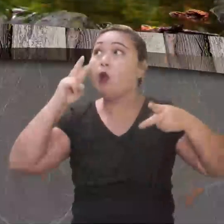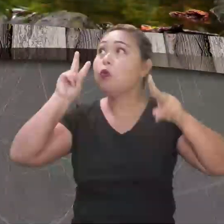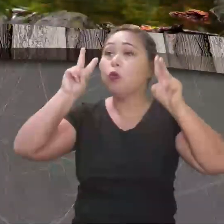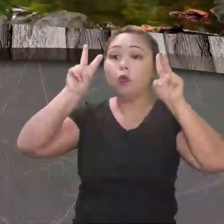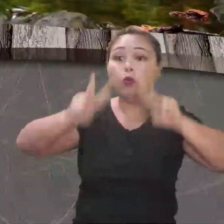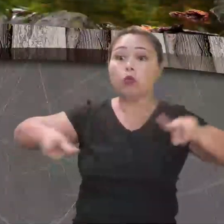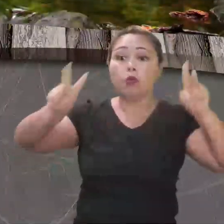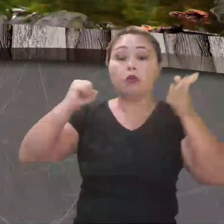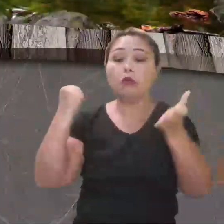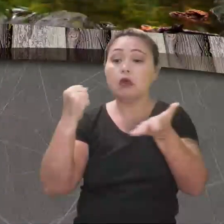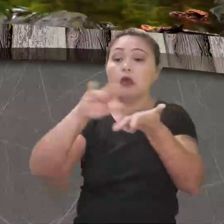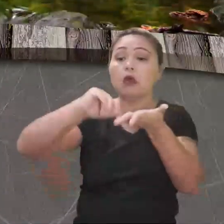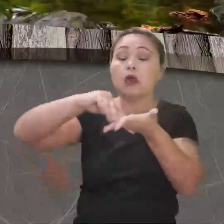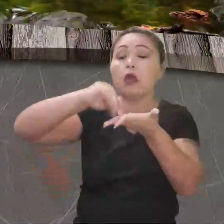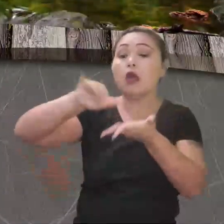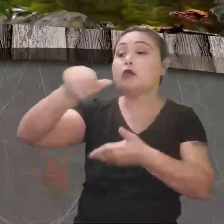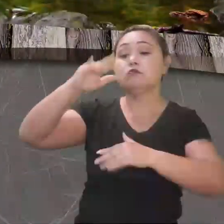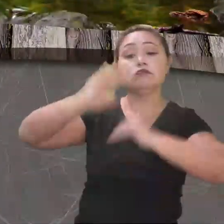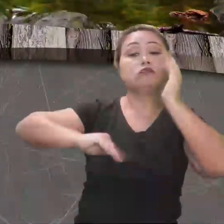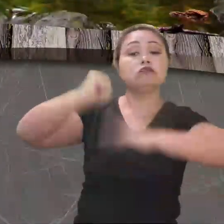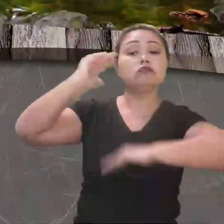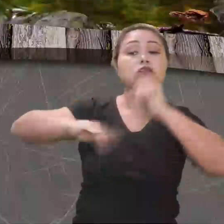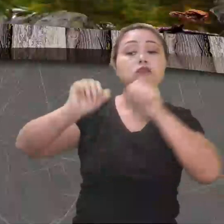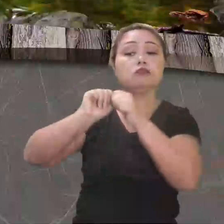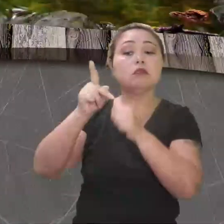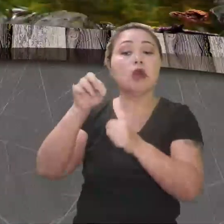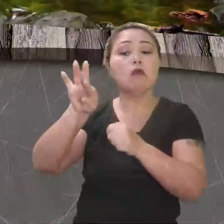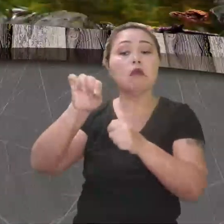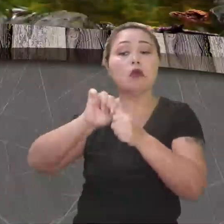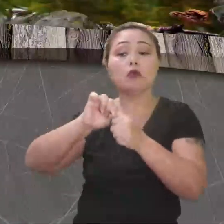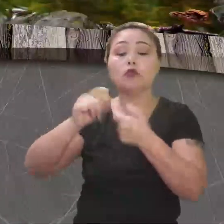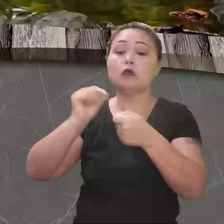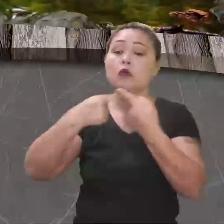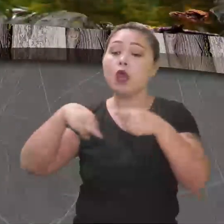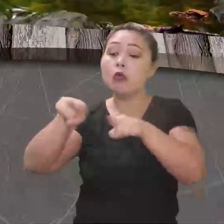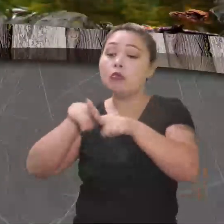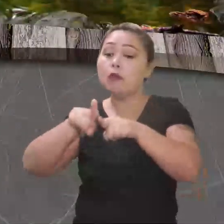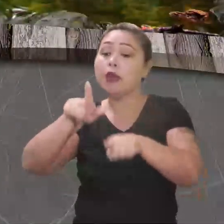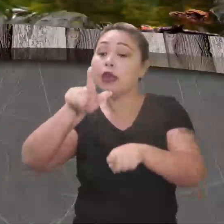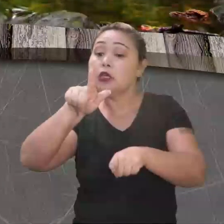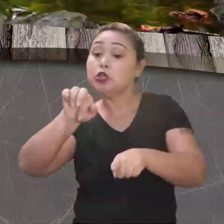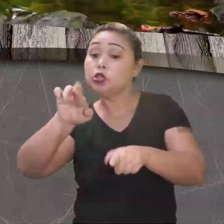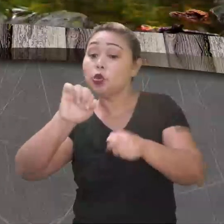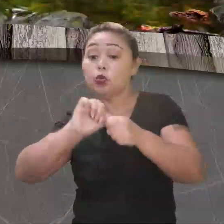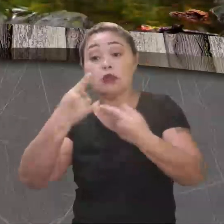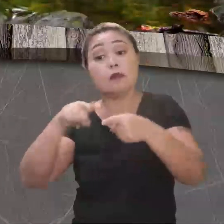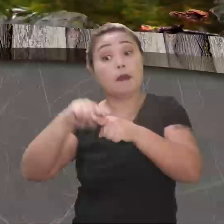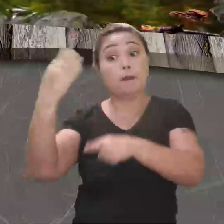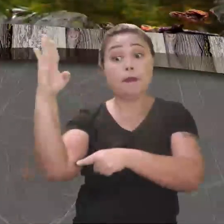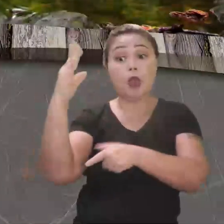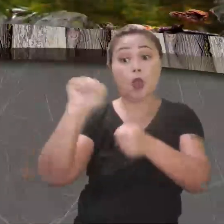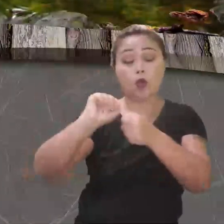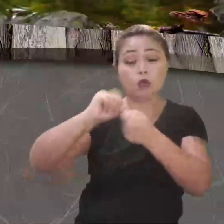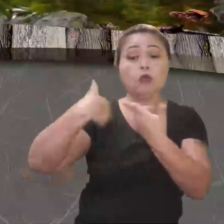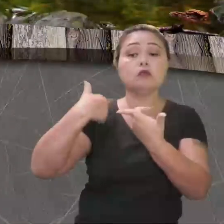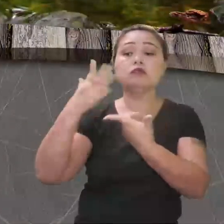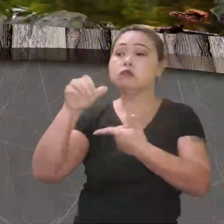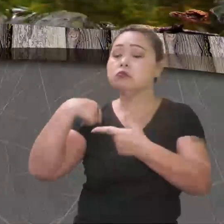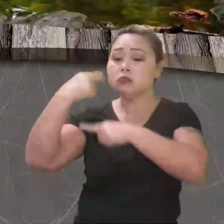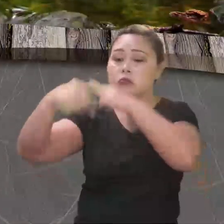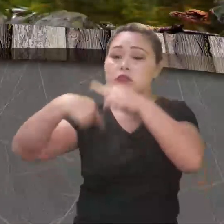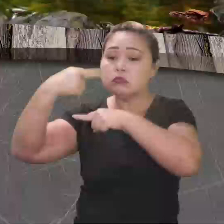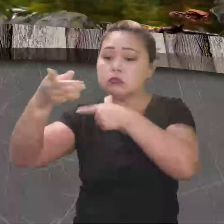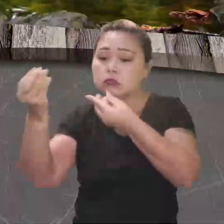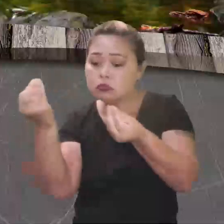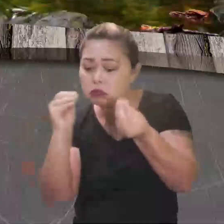consegue fazer. Quem você chama? Os paleontólogos, né? Geólogos que vão dar apoio, biólogos, né? Posteriormente, para poder fazer